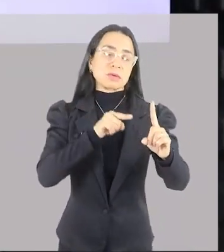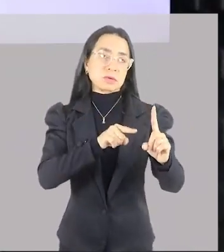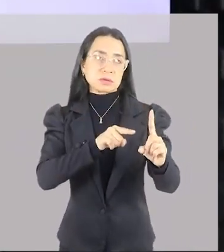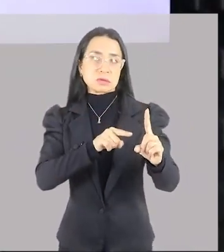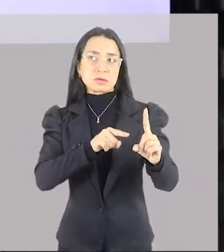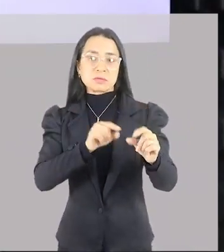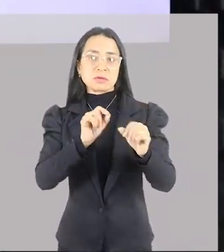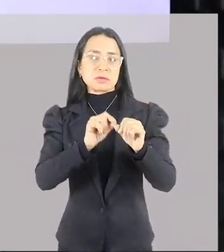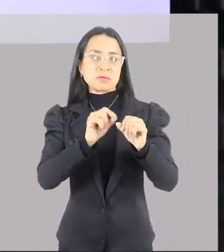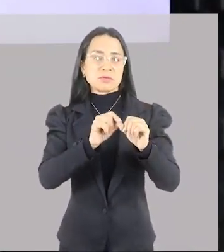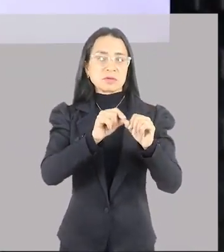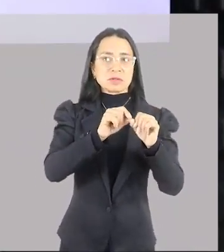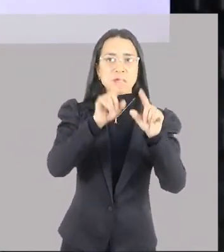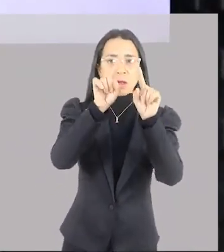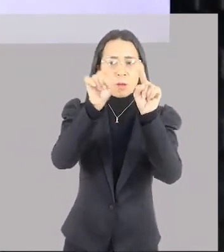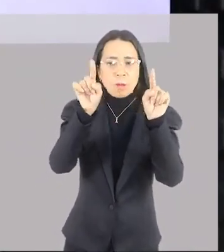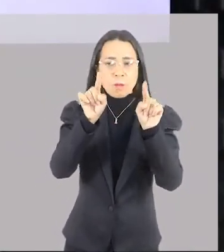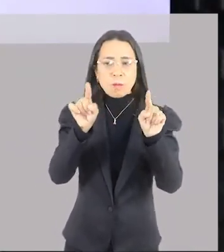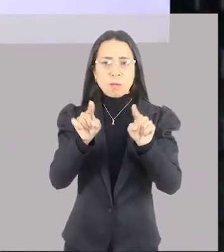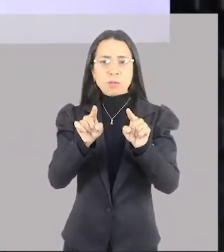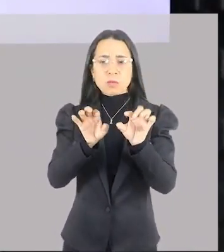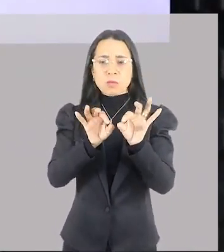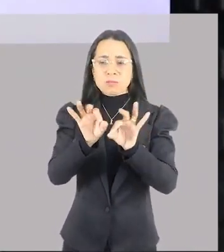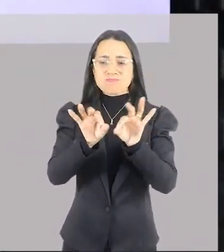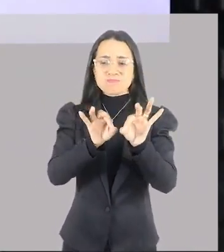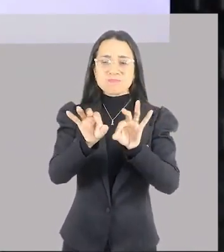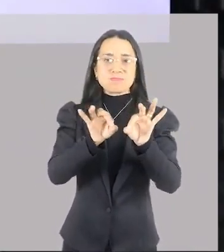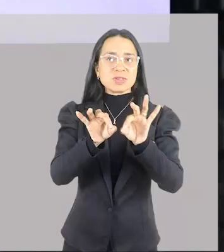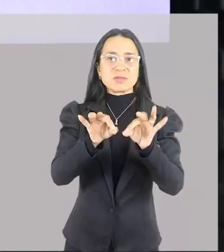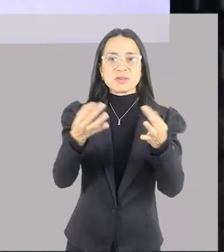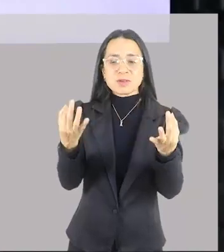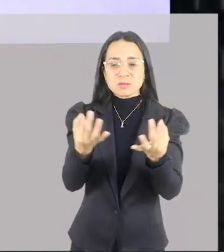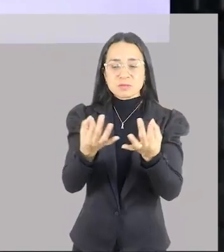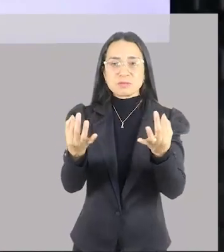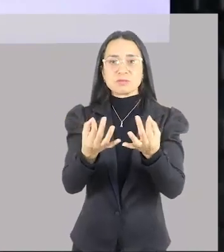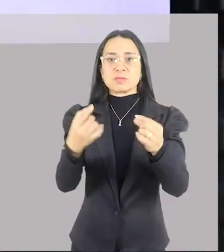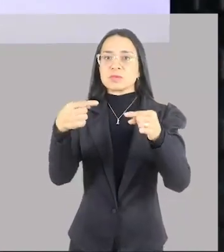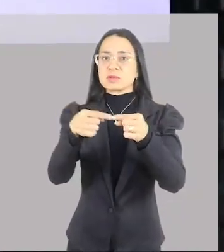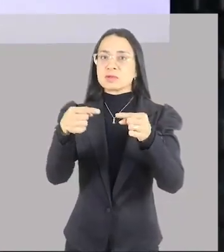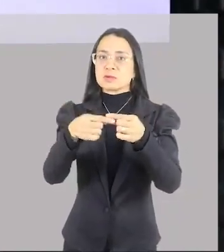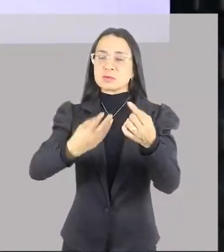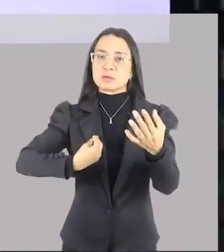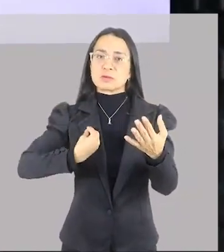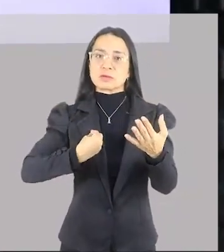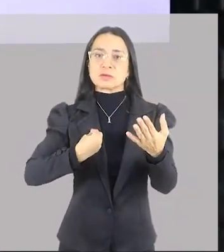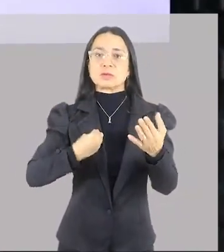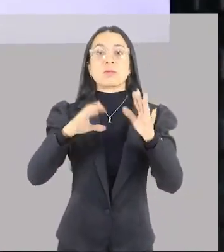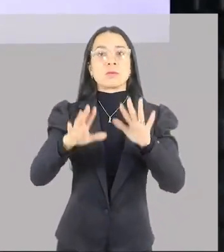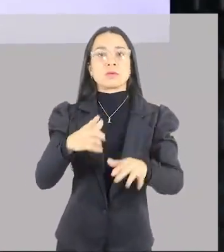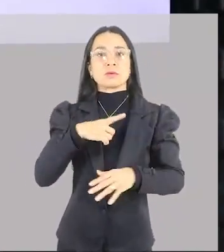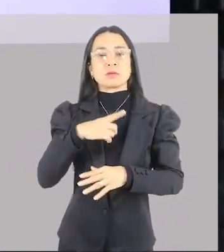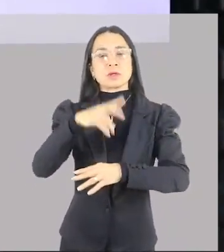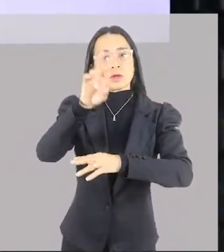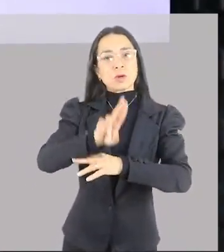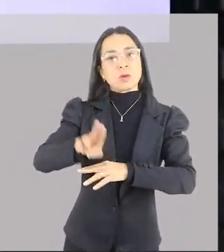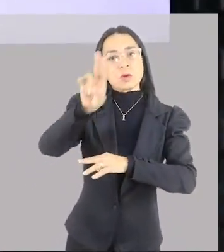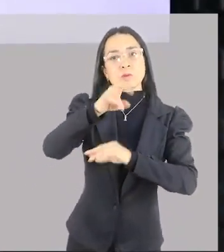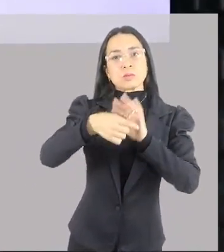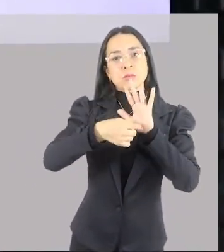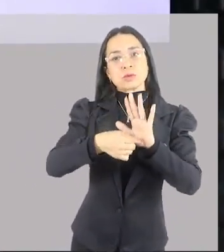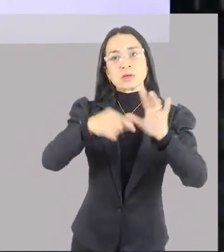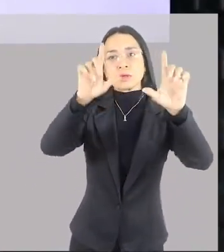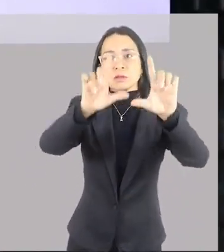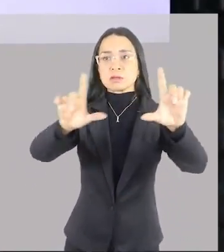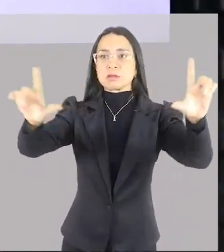fazer o contorno de acordo com a realidade. Mas nós vamos ter uso dessa realidade retratada ali nas